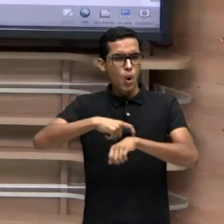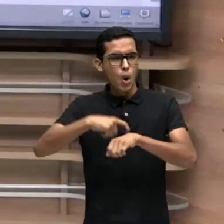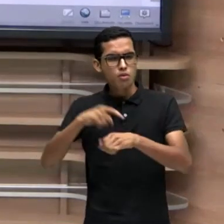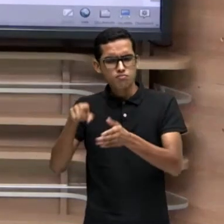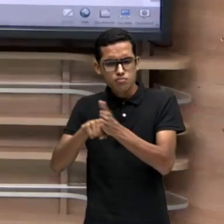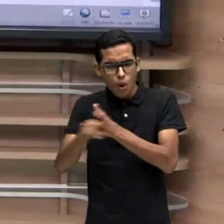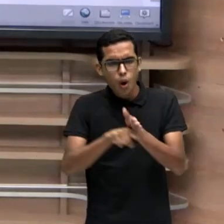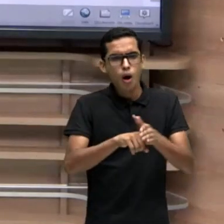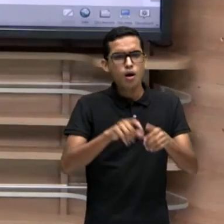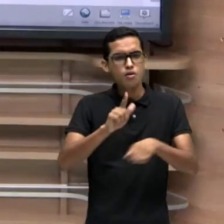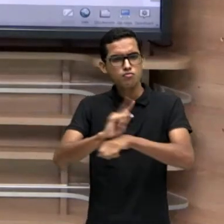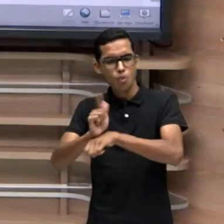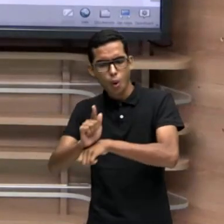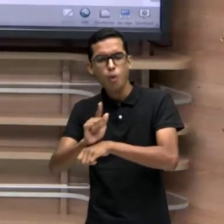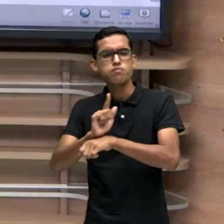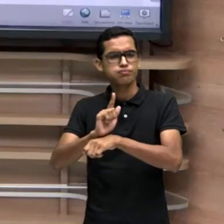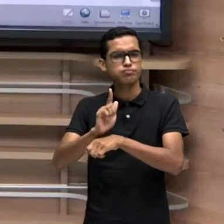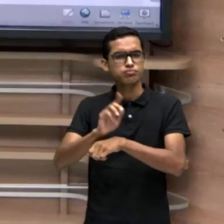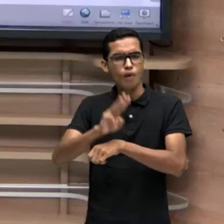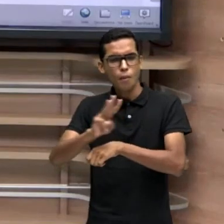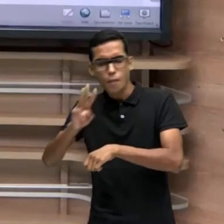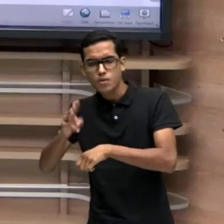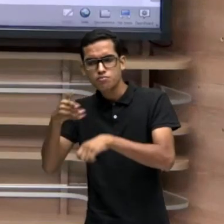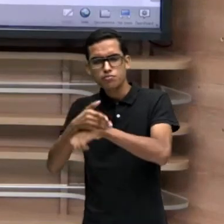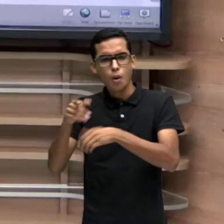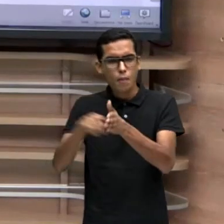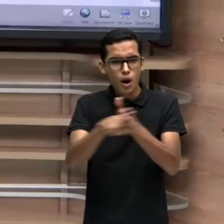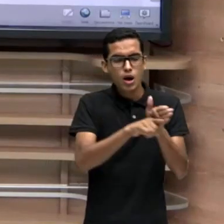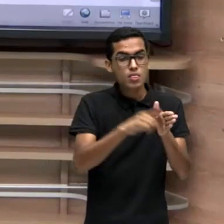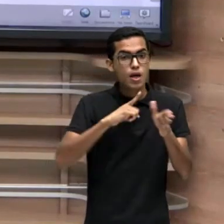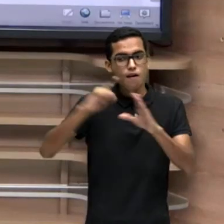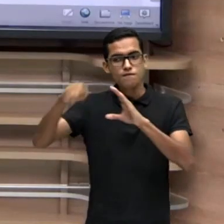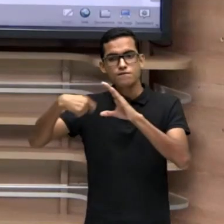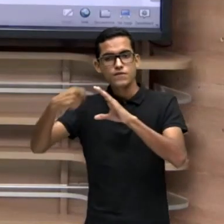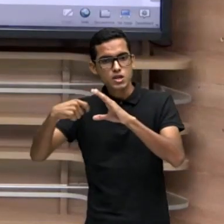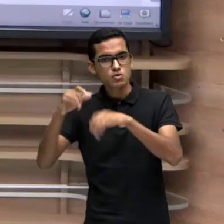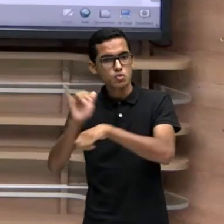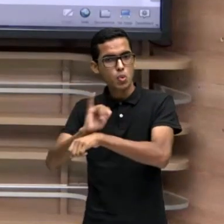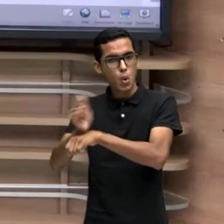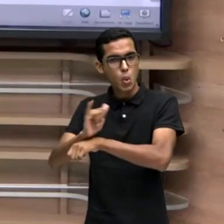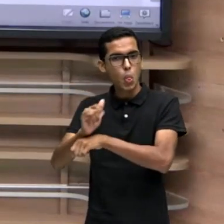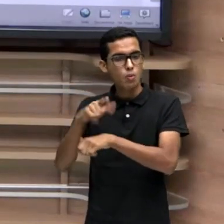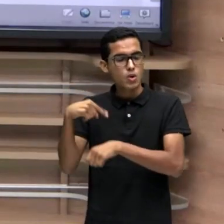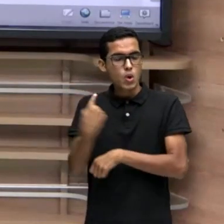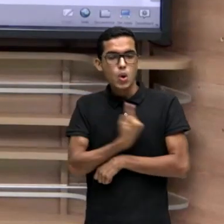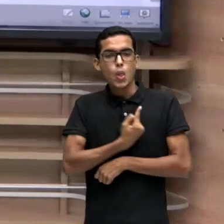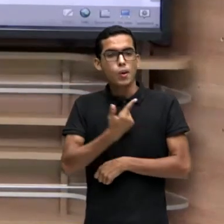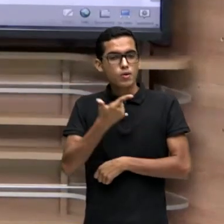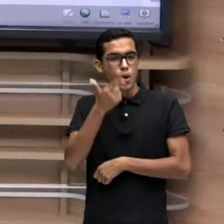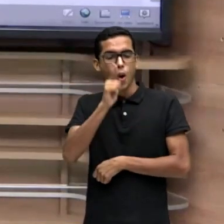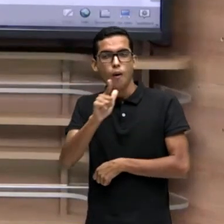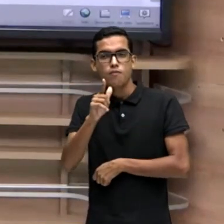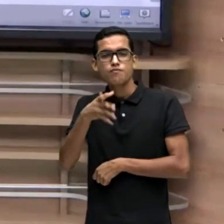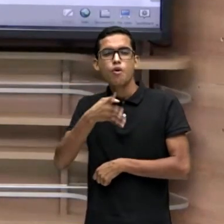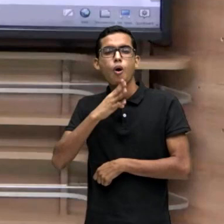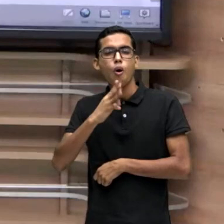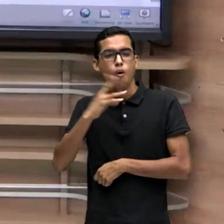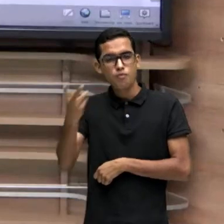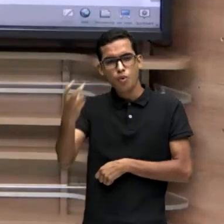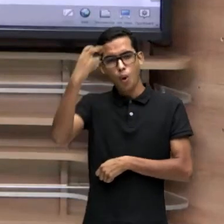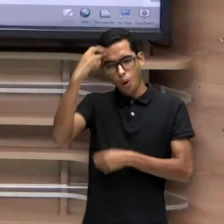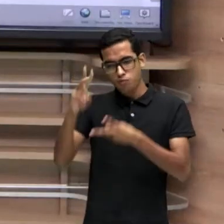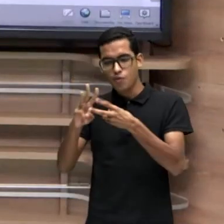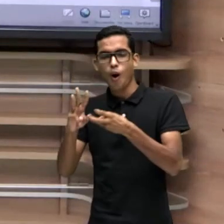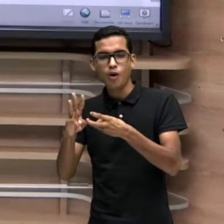Google, pesquisa sobre as danças indígenas. Tem muitos vídeos nas nossas redes, né, que deixam a gente conhecer um pouco dessa cultura